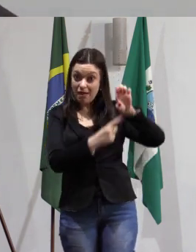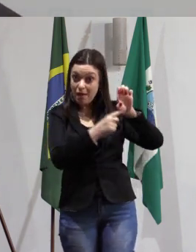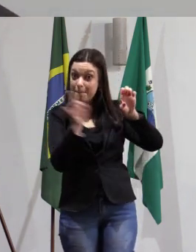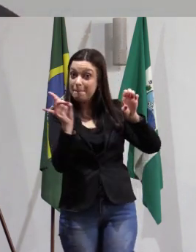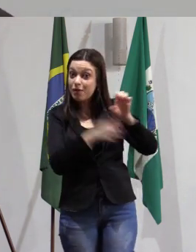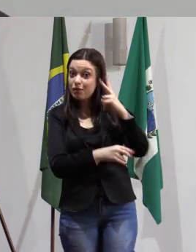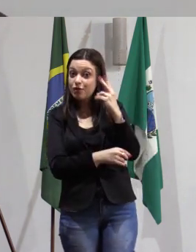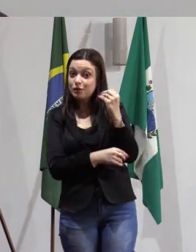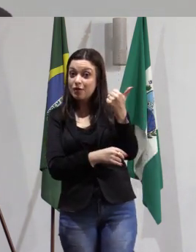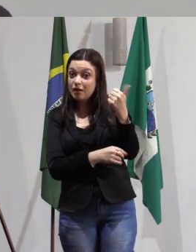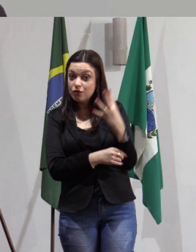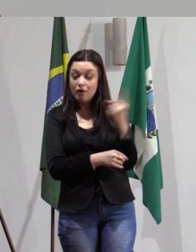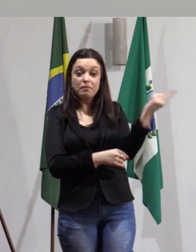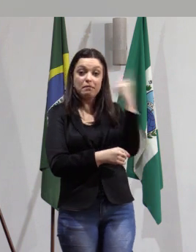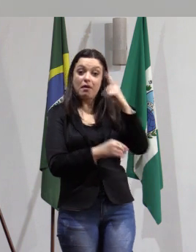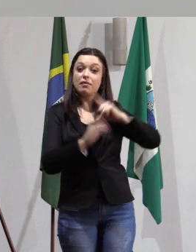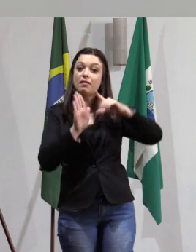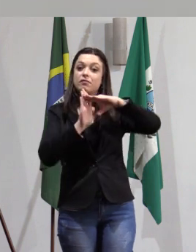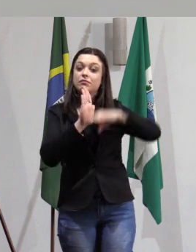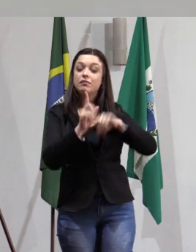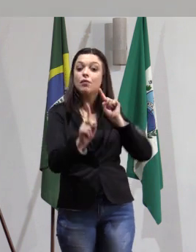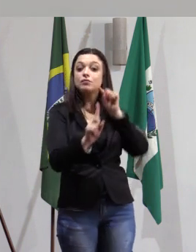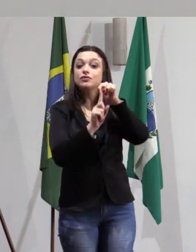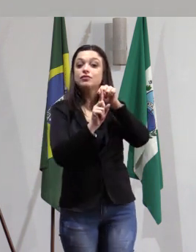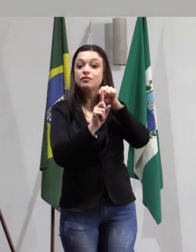instituídas pelo Plano Nacional de Educação.